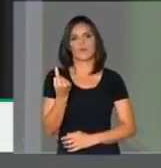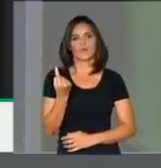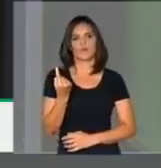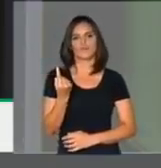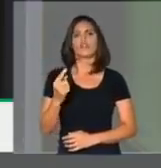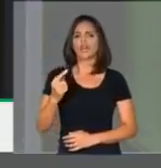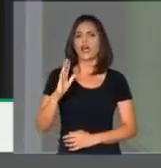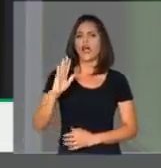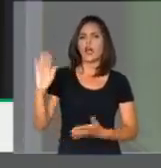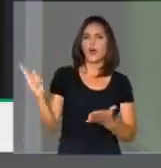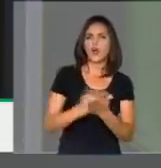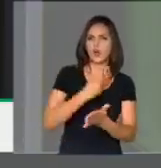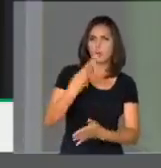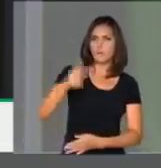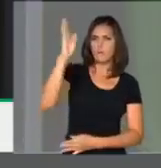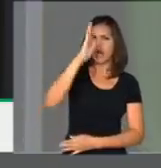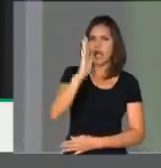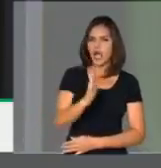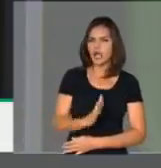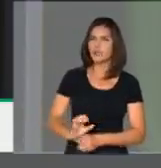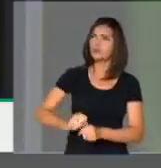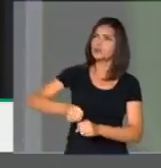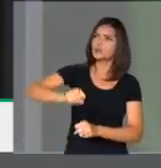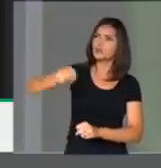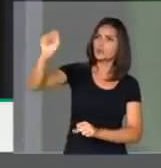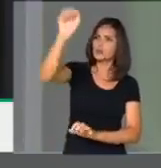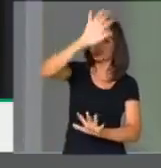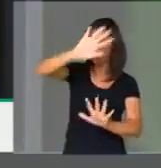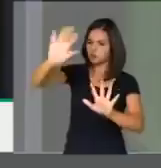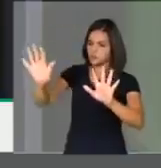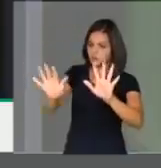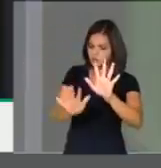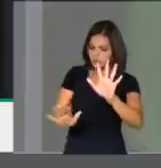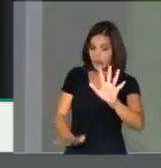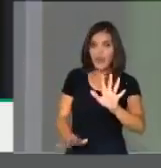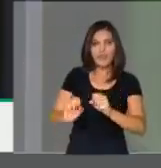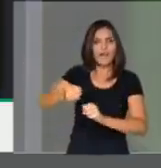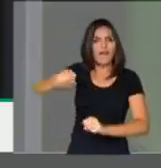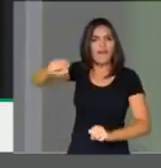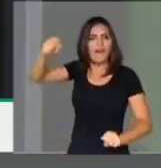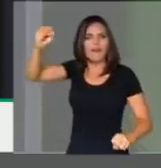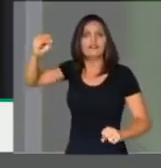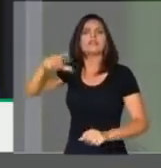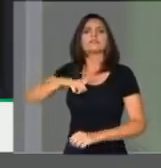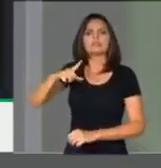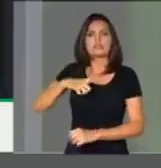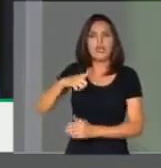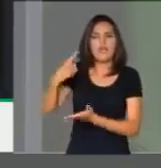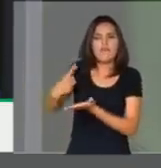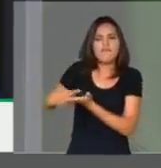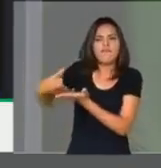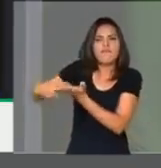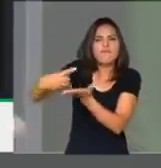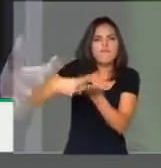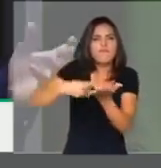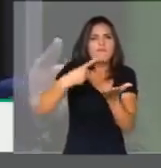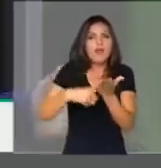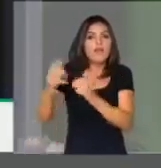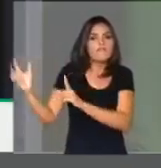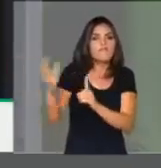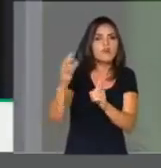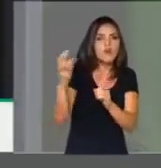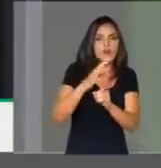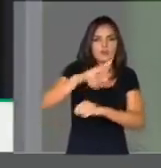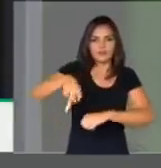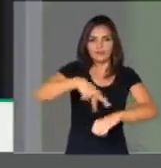que acontece no nosso país tem também os seus componentes internacionais. E